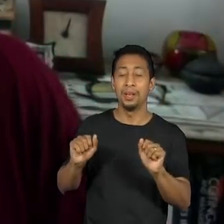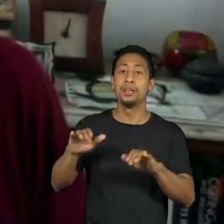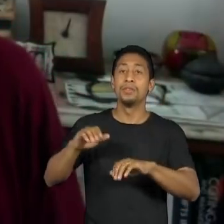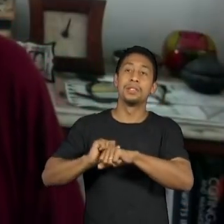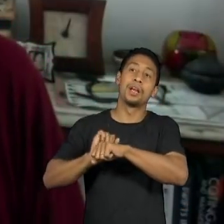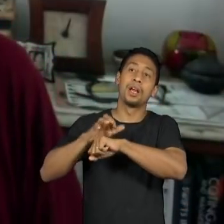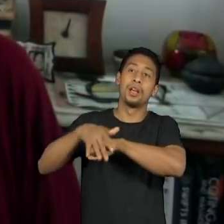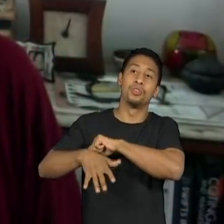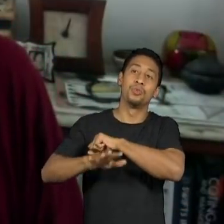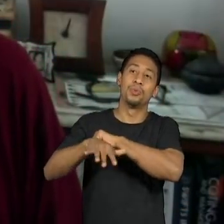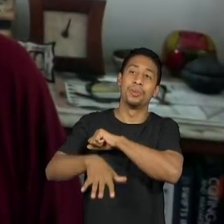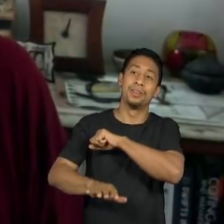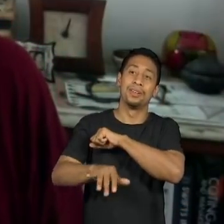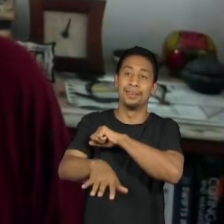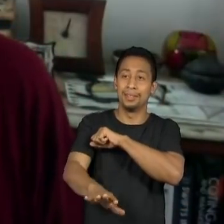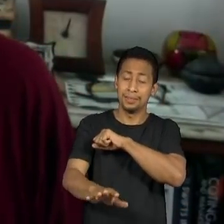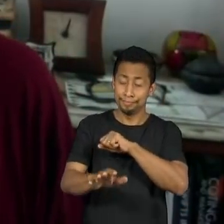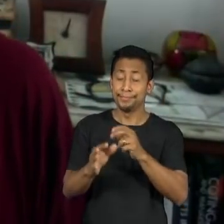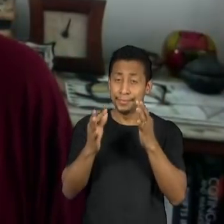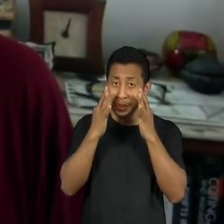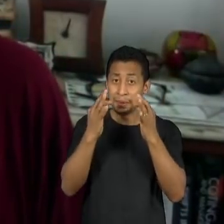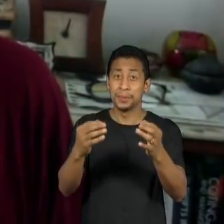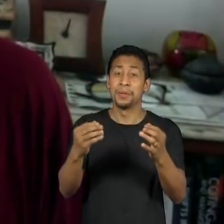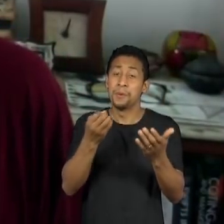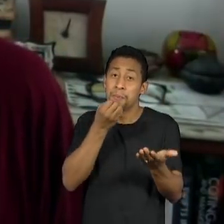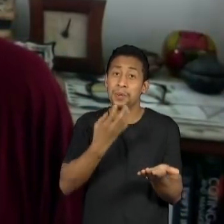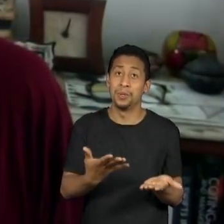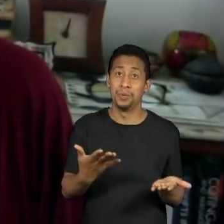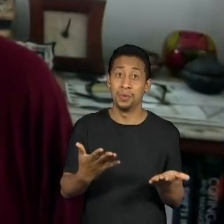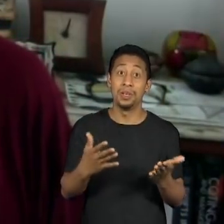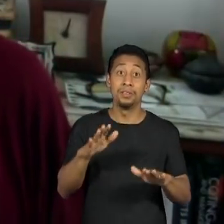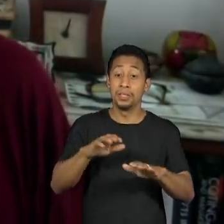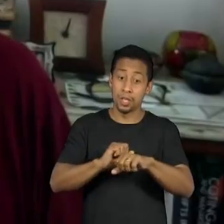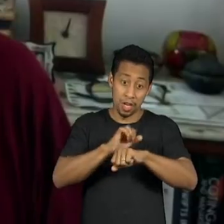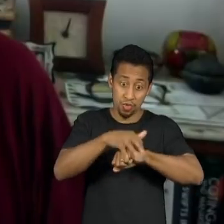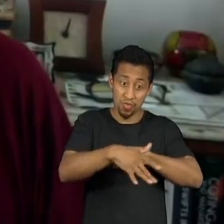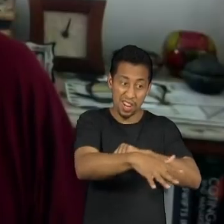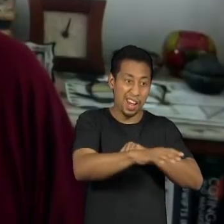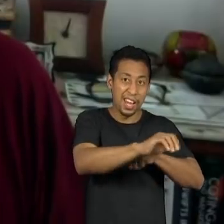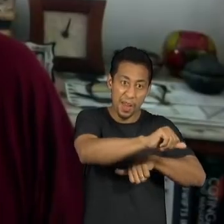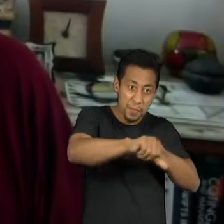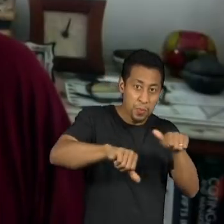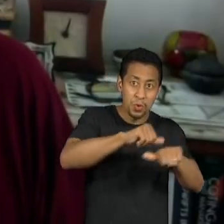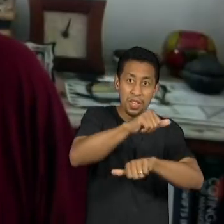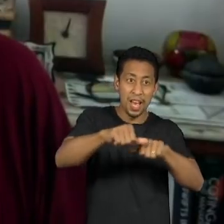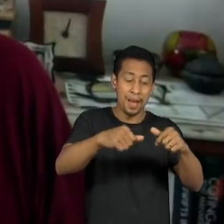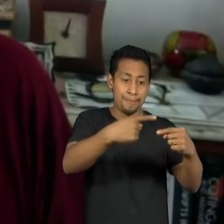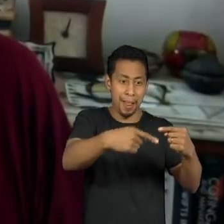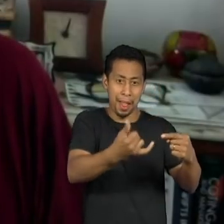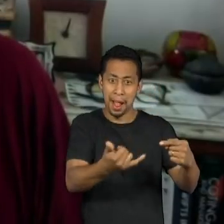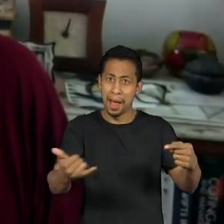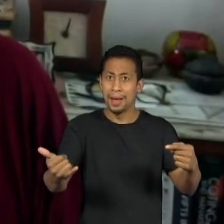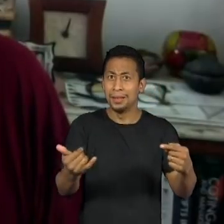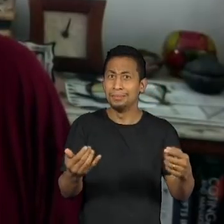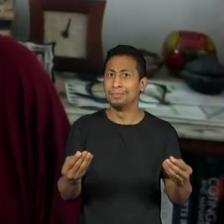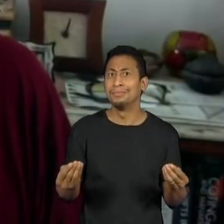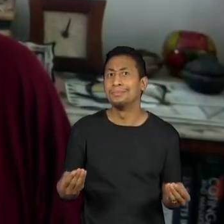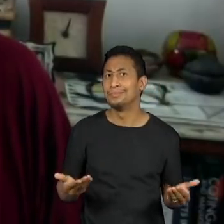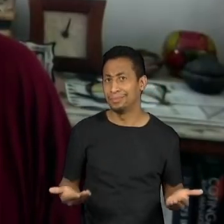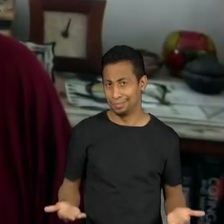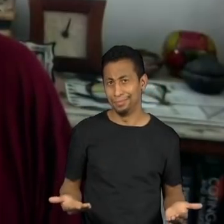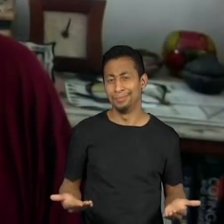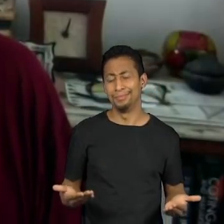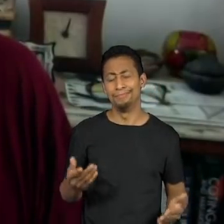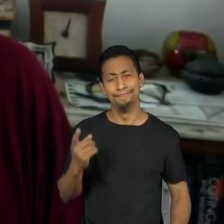cachoeira. Jura que a gente quer converter tudo quanto é cachoeira em hidrelétrica, em energia elétrica?